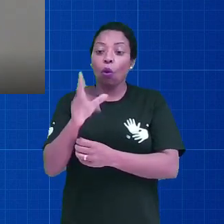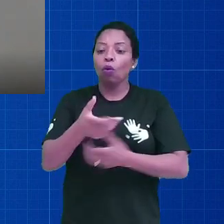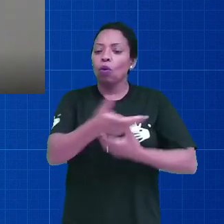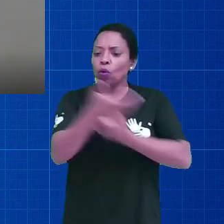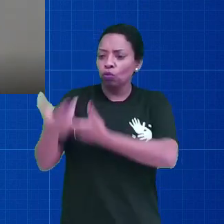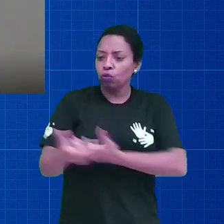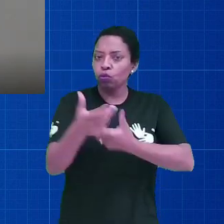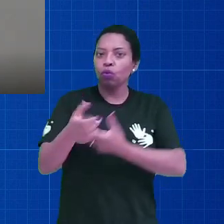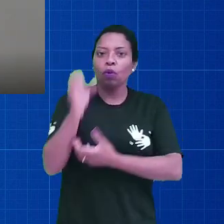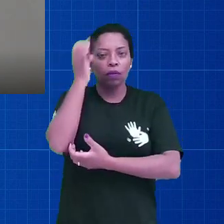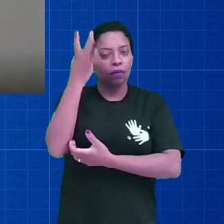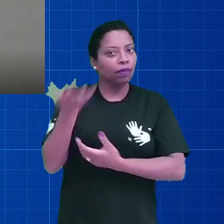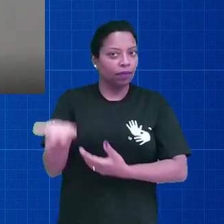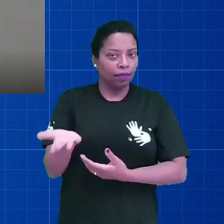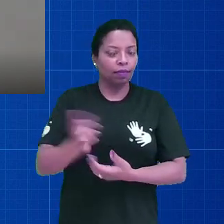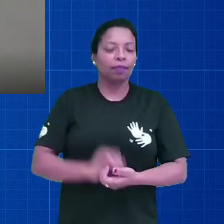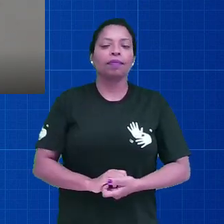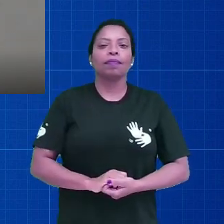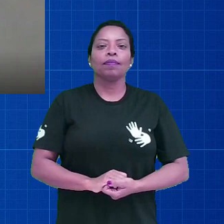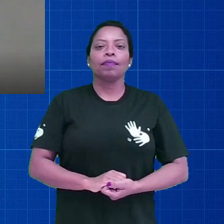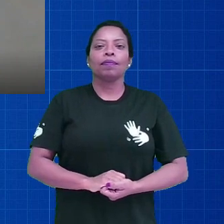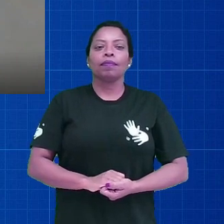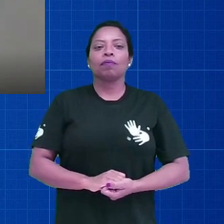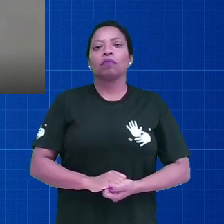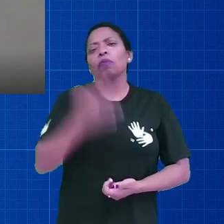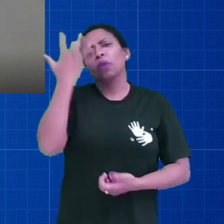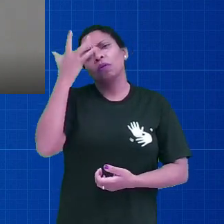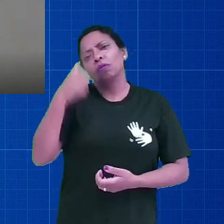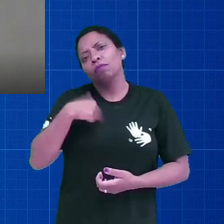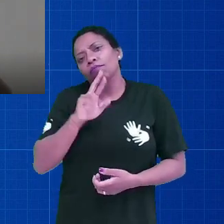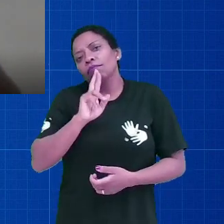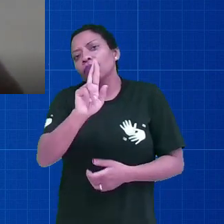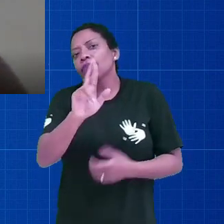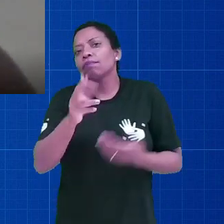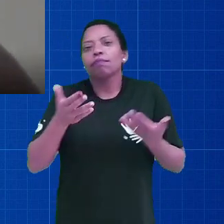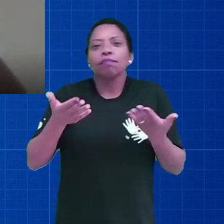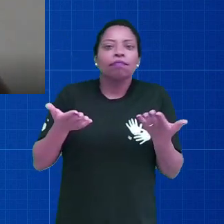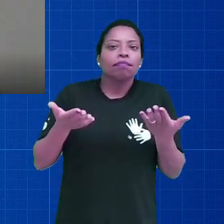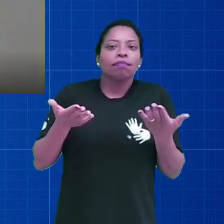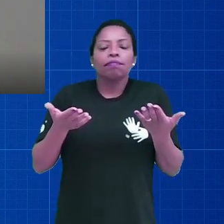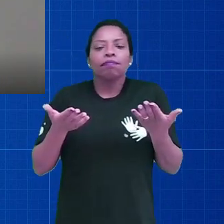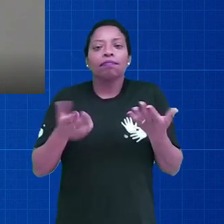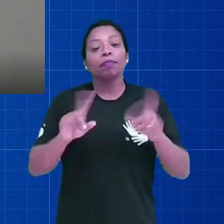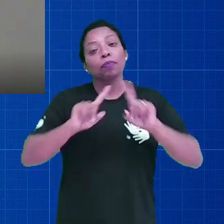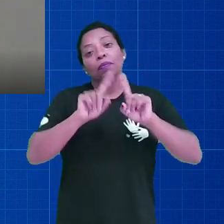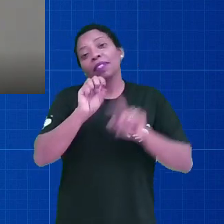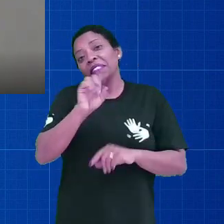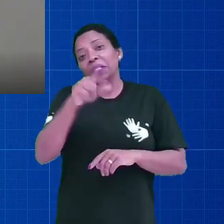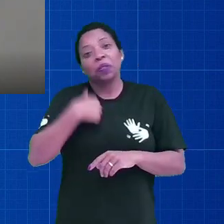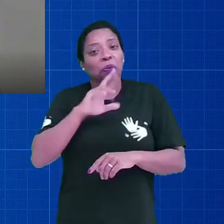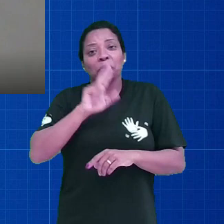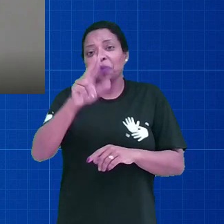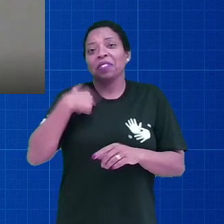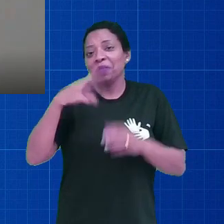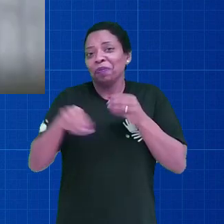combatido. Tá? Então, não sei se respondi a contento, Andressa, mas qualquer coisa eu